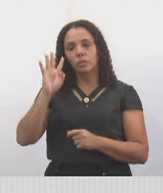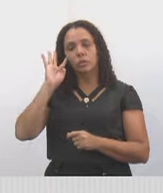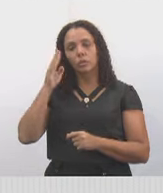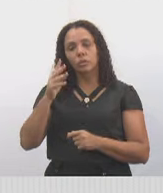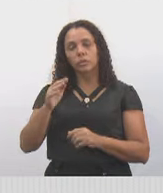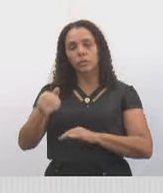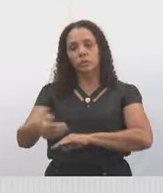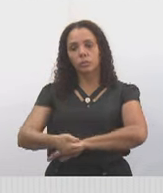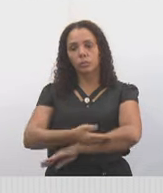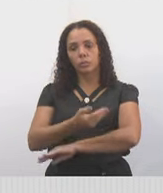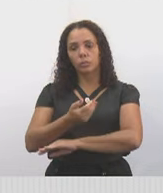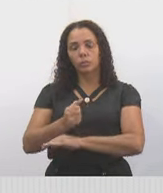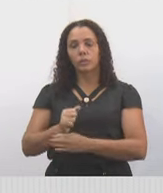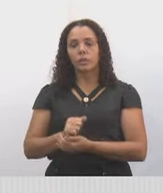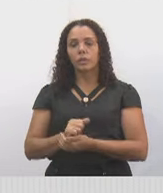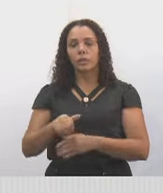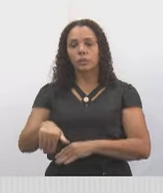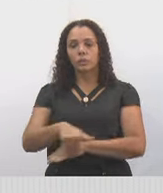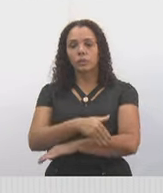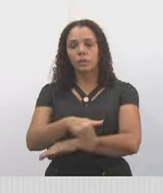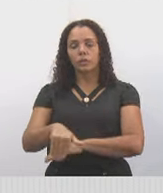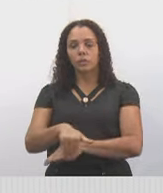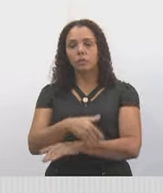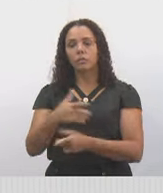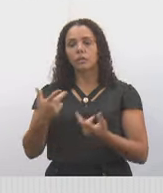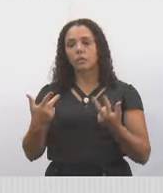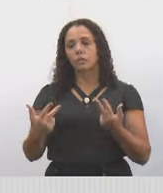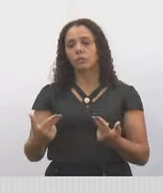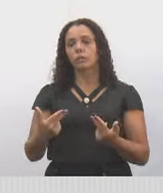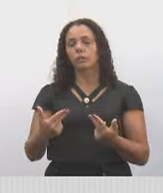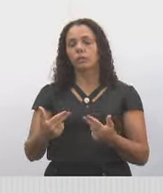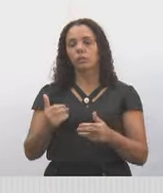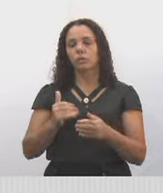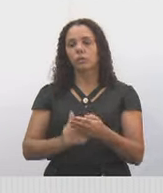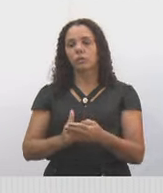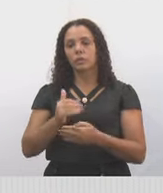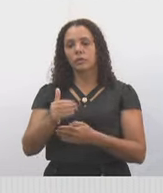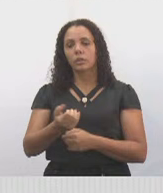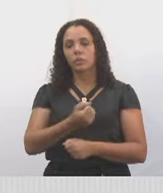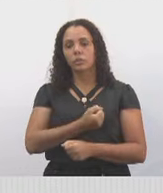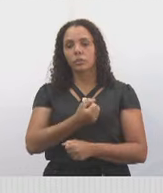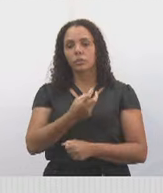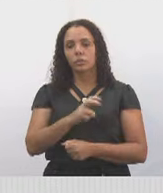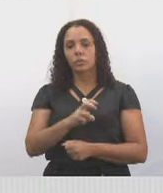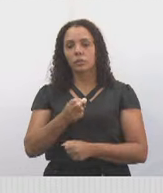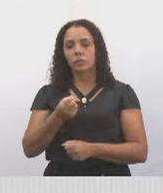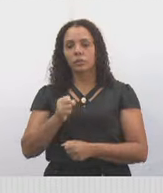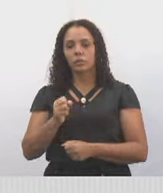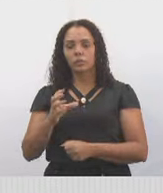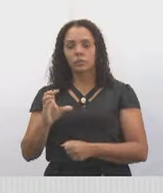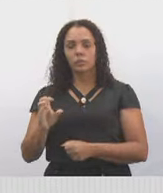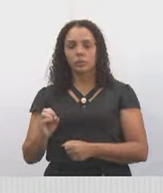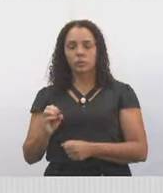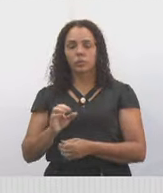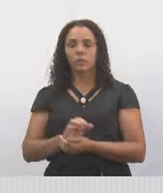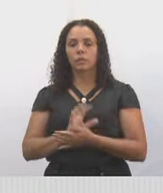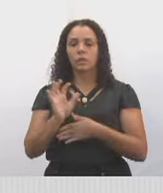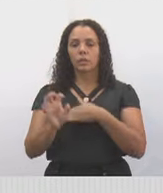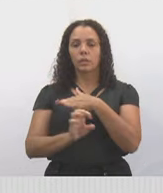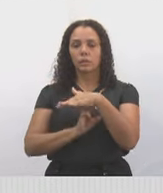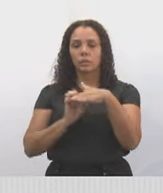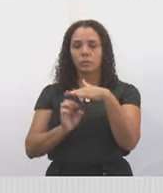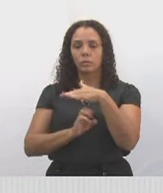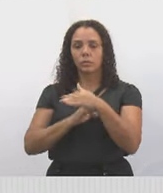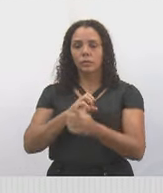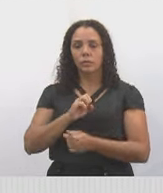Rodovia Geraldo es cavone ainda na rodovia Olha aí frente ao número 80 o sai foi até